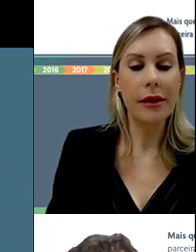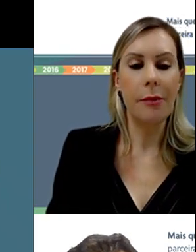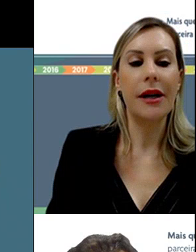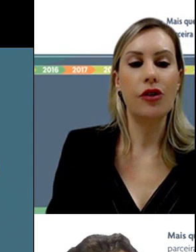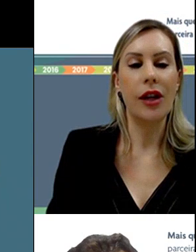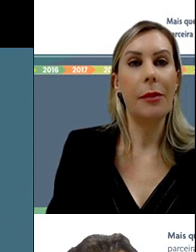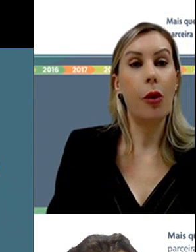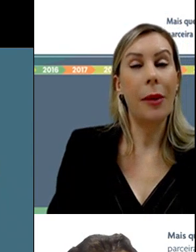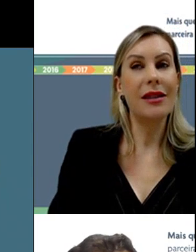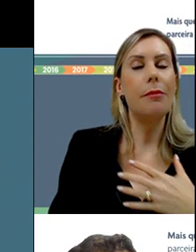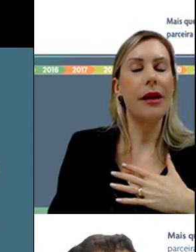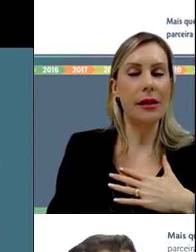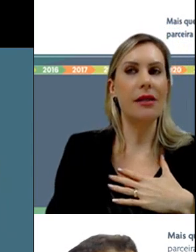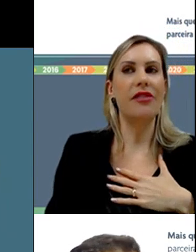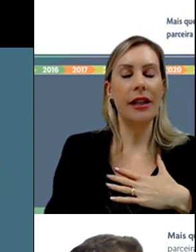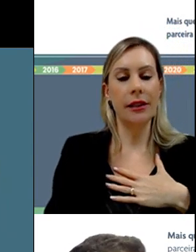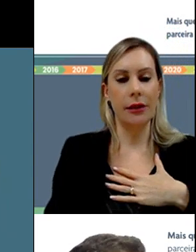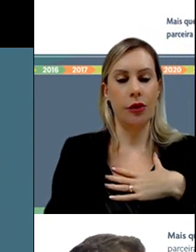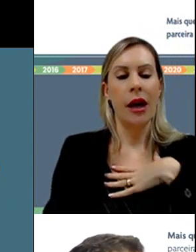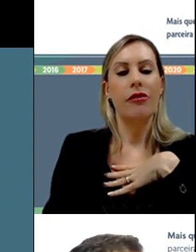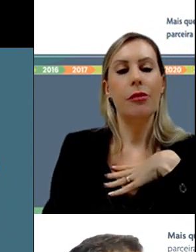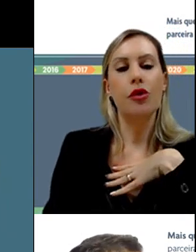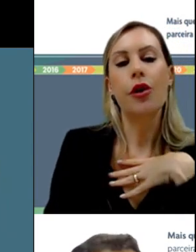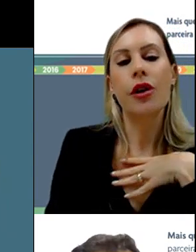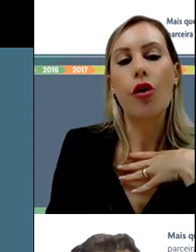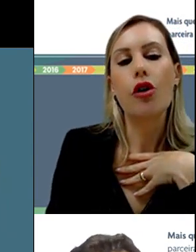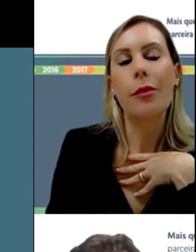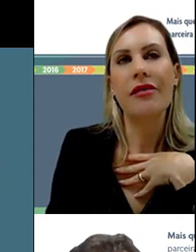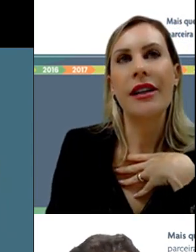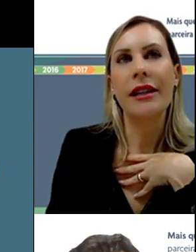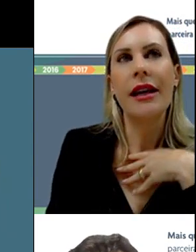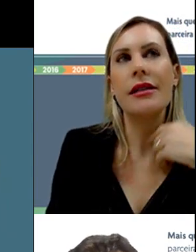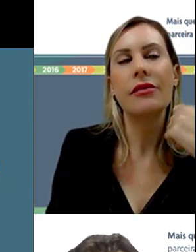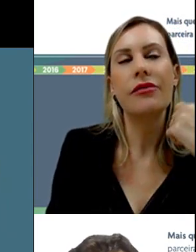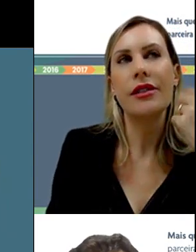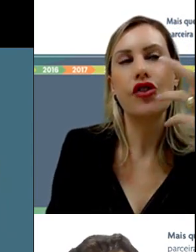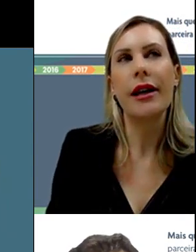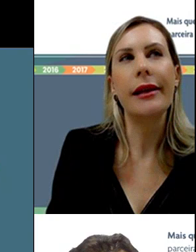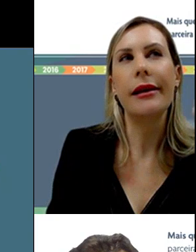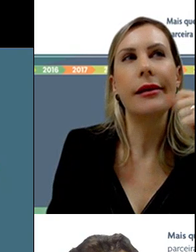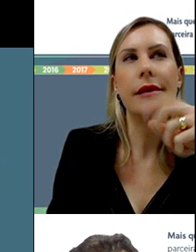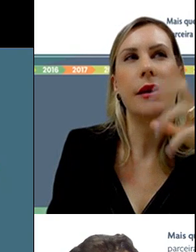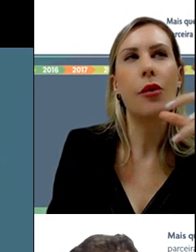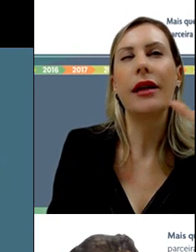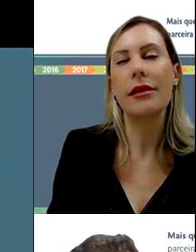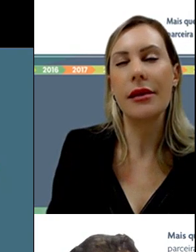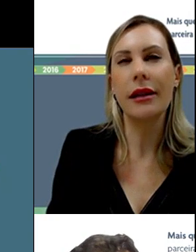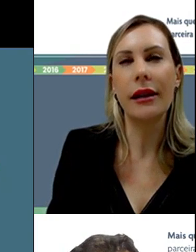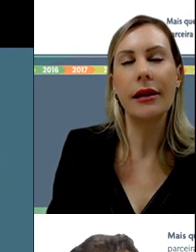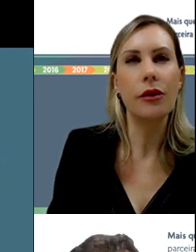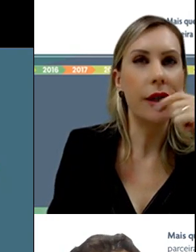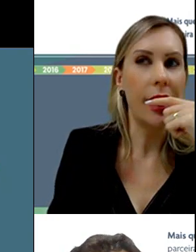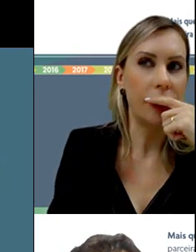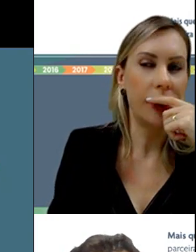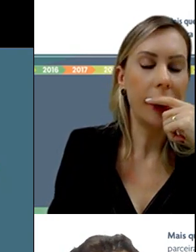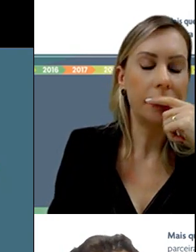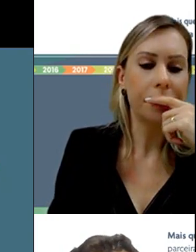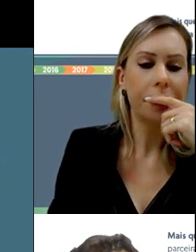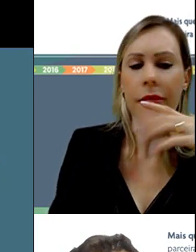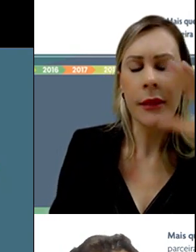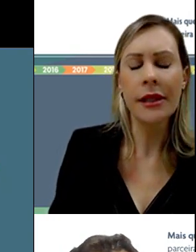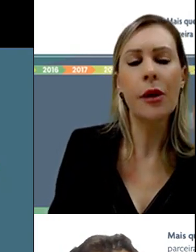para o participante, né? Porque é o participante se invalidando. Vamos supor que ocorre uma invalidez e você tinha ali 50, 60 anos de